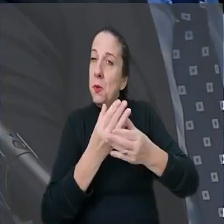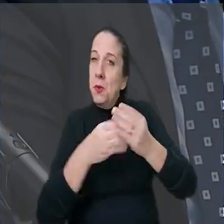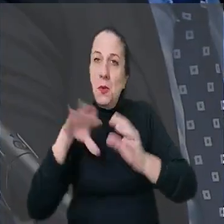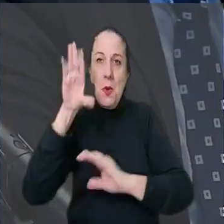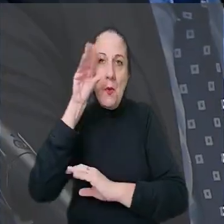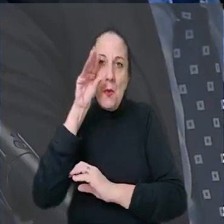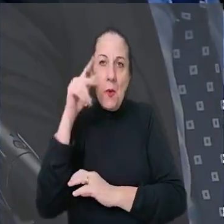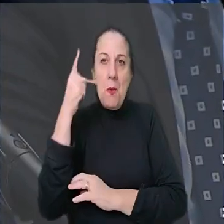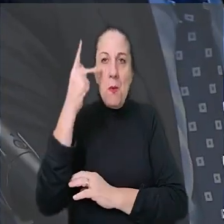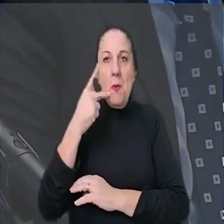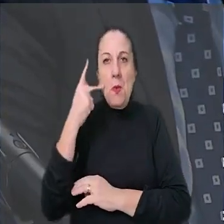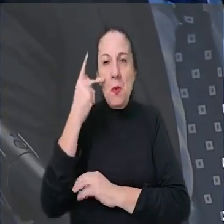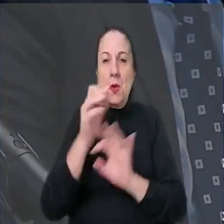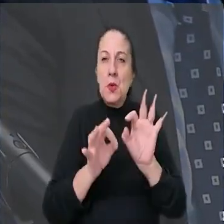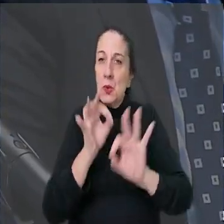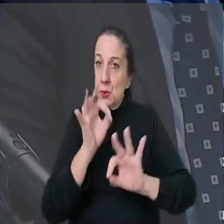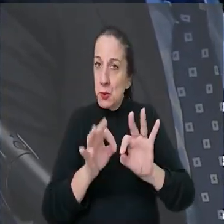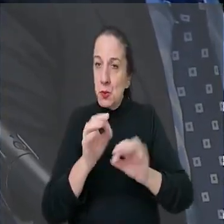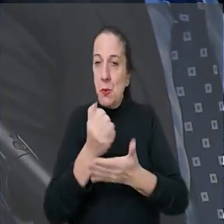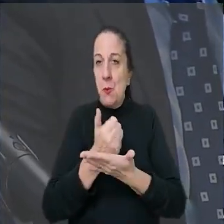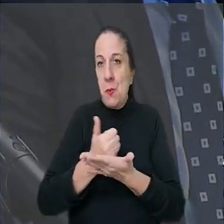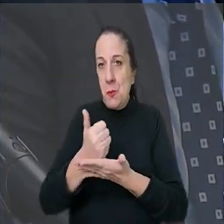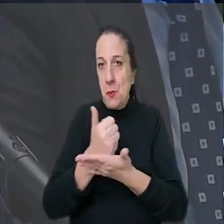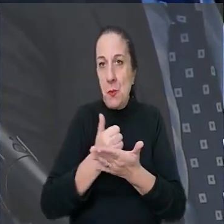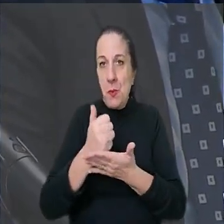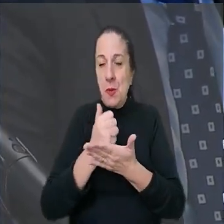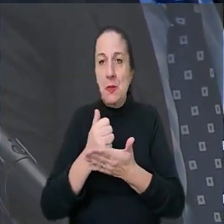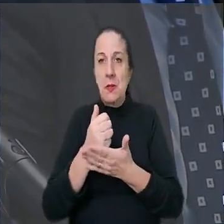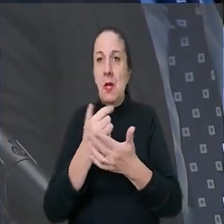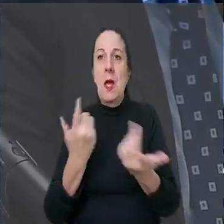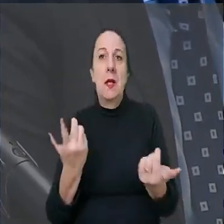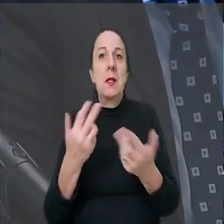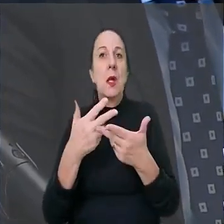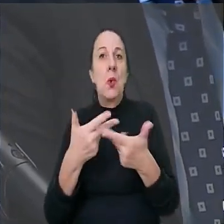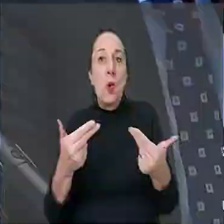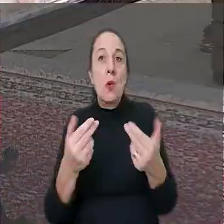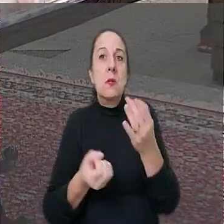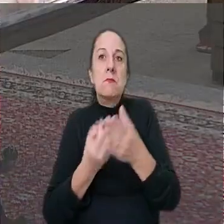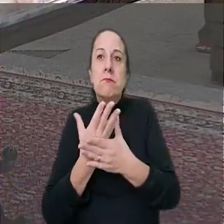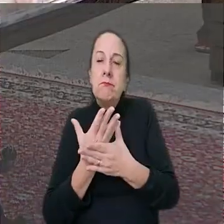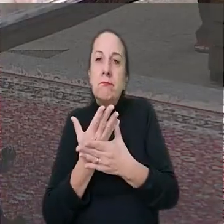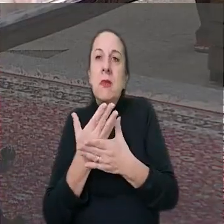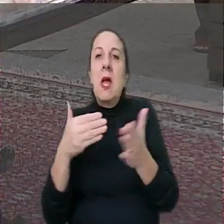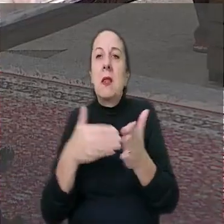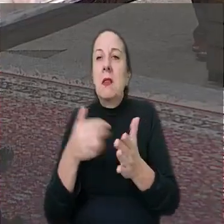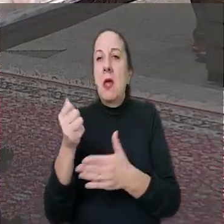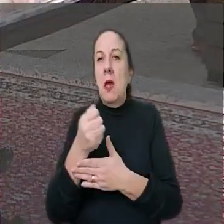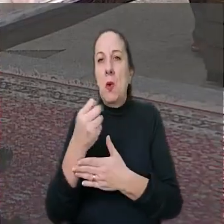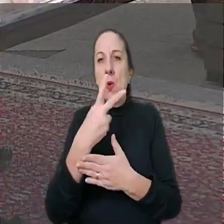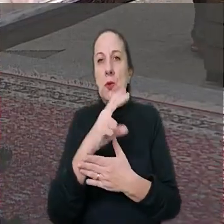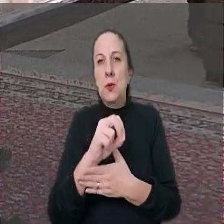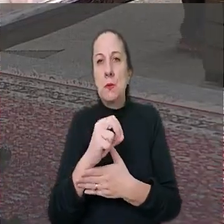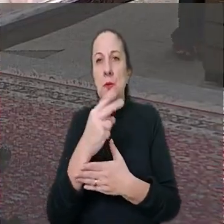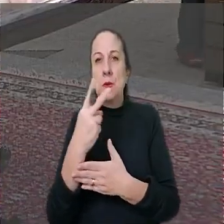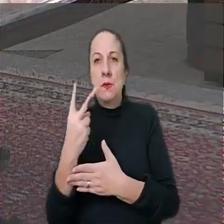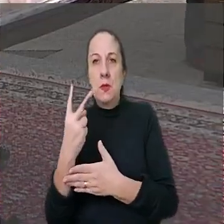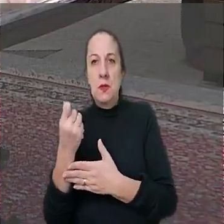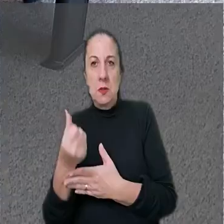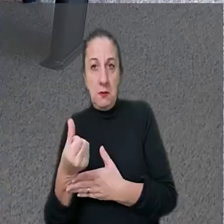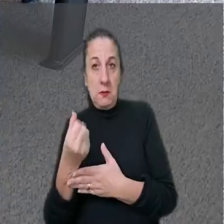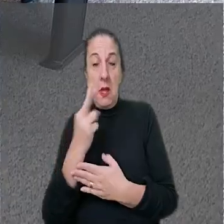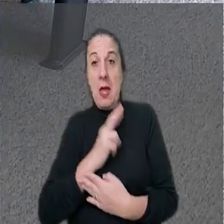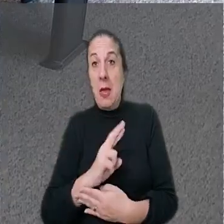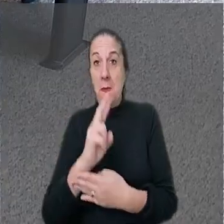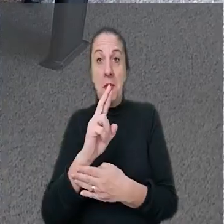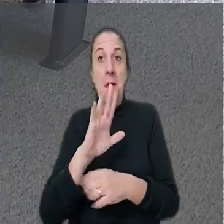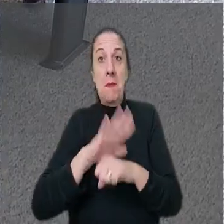de produzir e avaliar políticas judiciárias baseadas em evidências. O acordo tem vigência até agosto de 2026